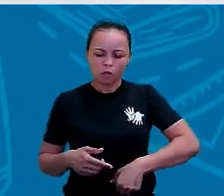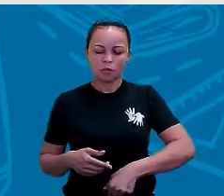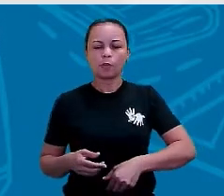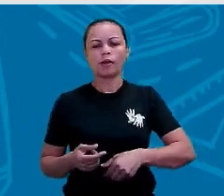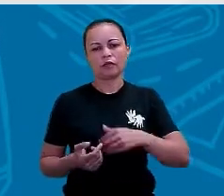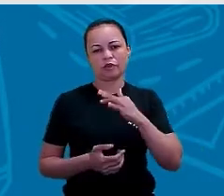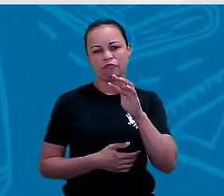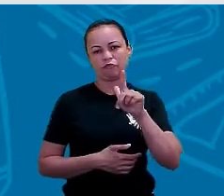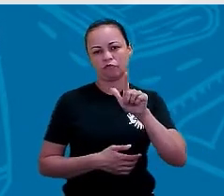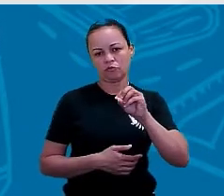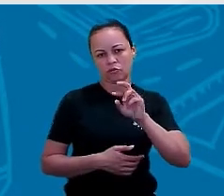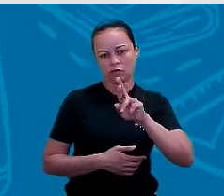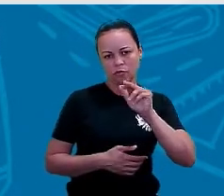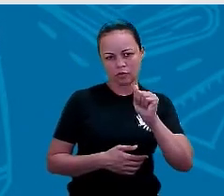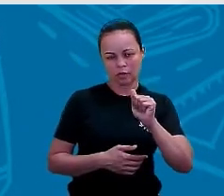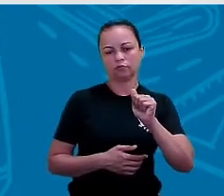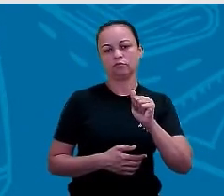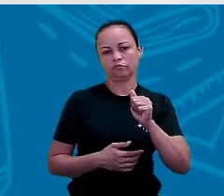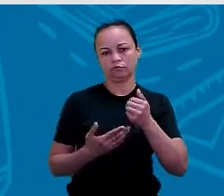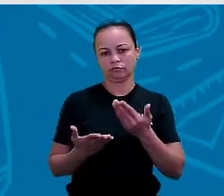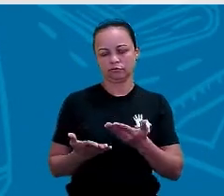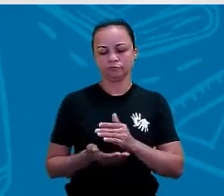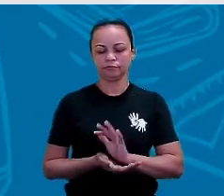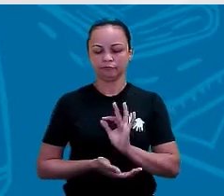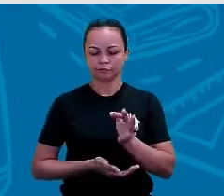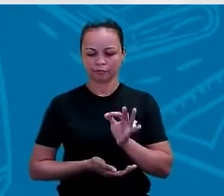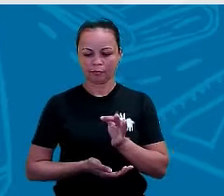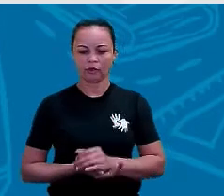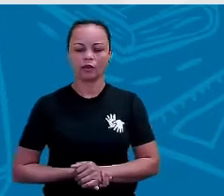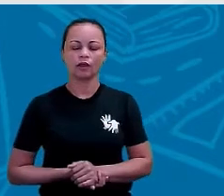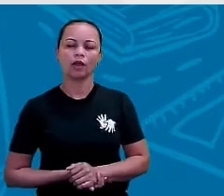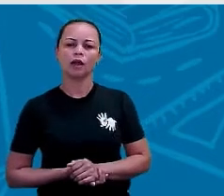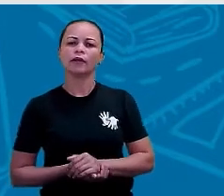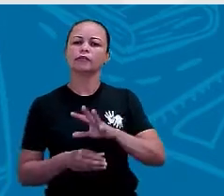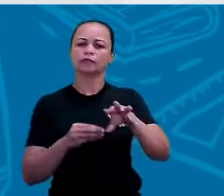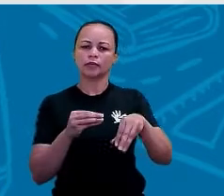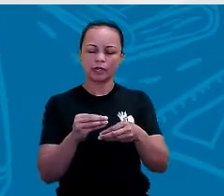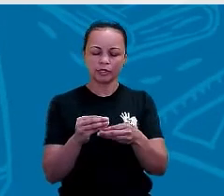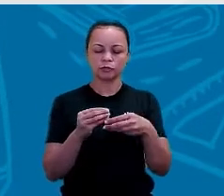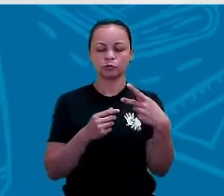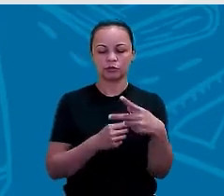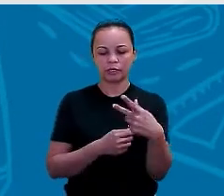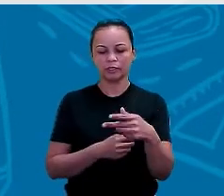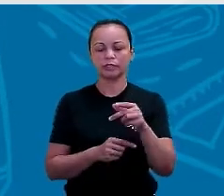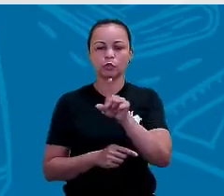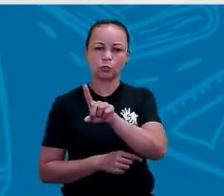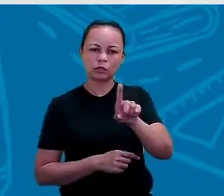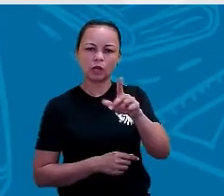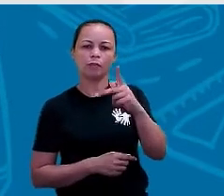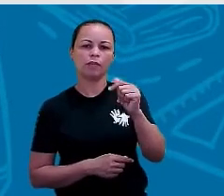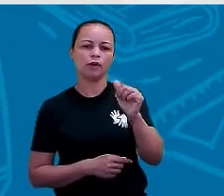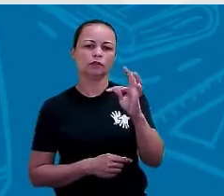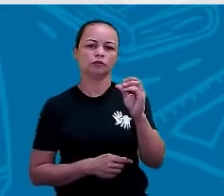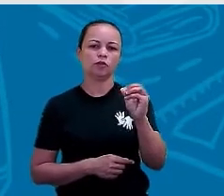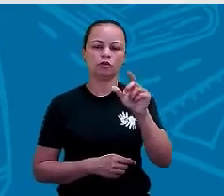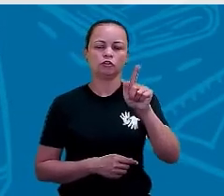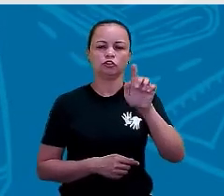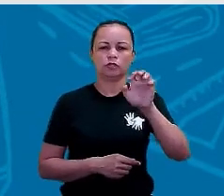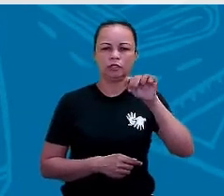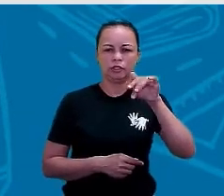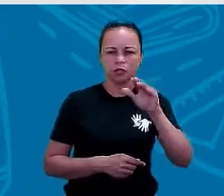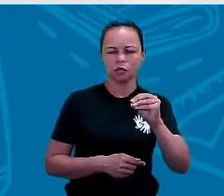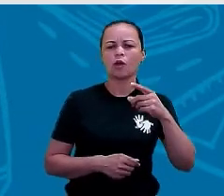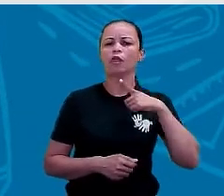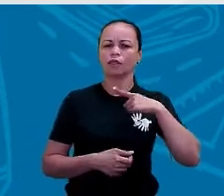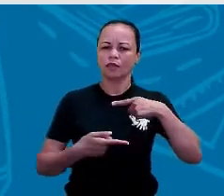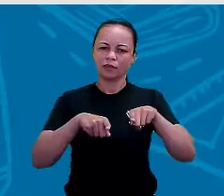flora intestinal, tá certo? Ainda dentro desses micro-organismos não patogênicos, nós temos na nossa pele,